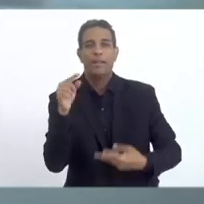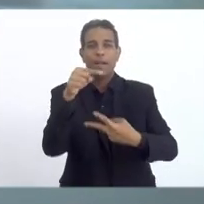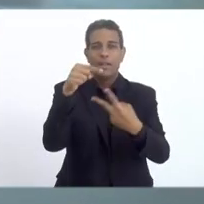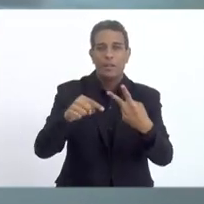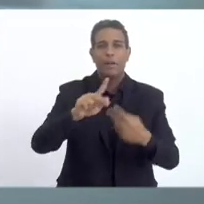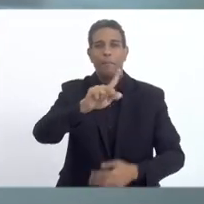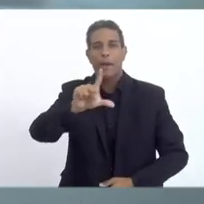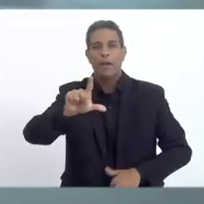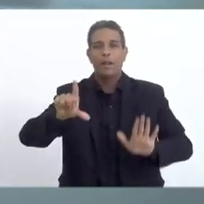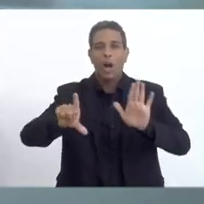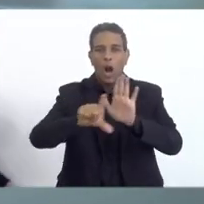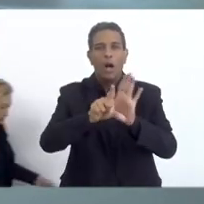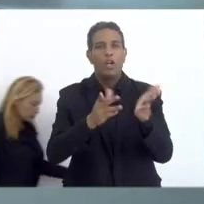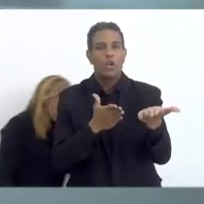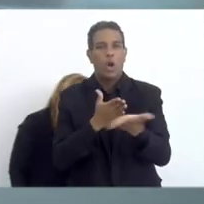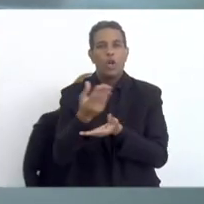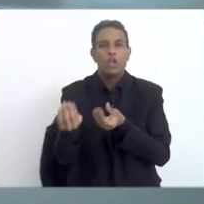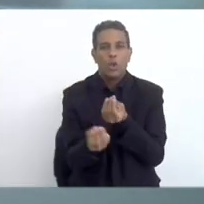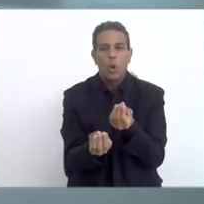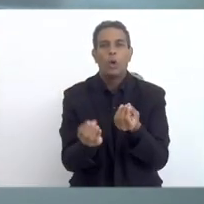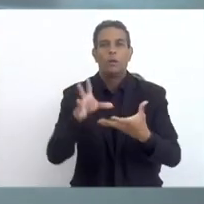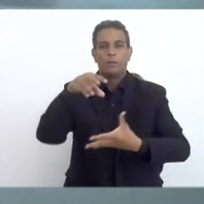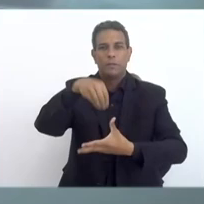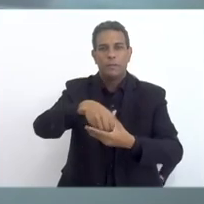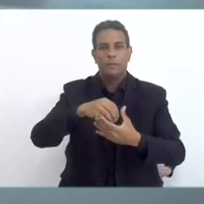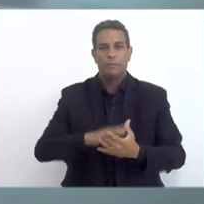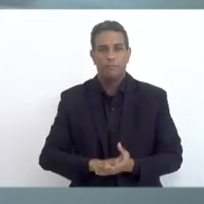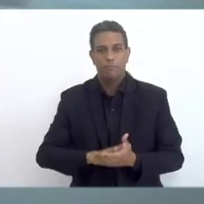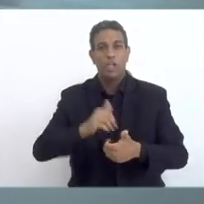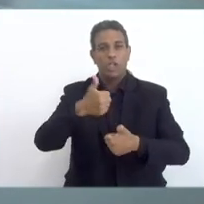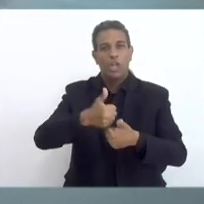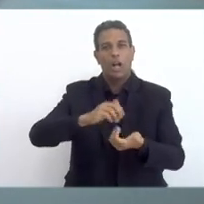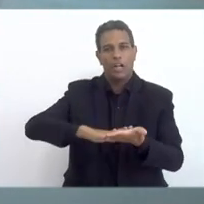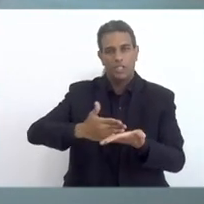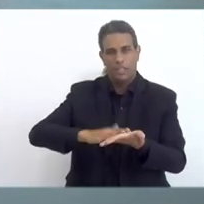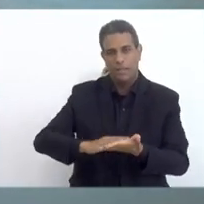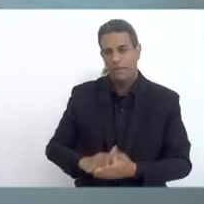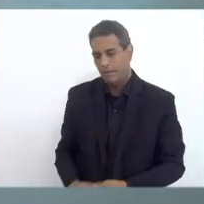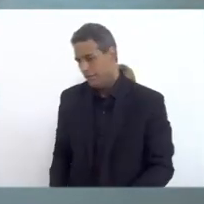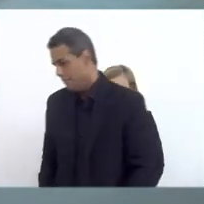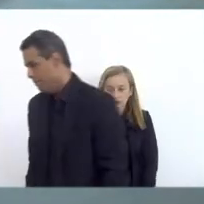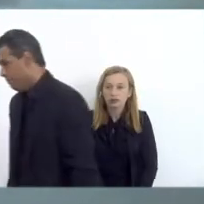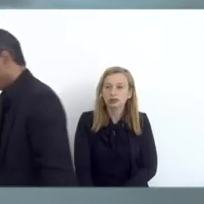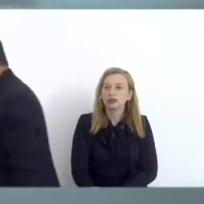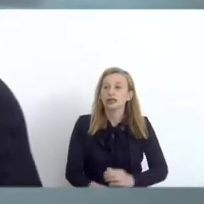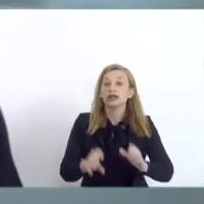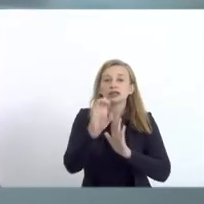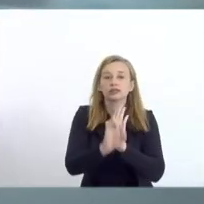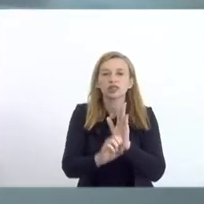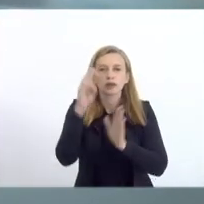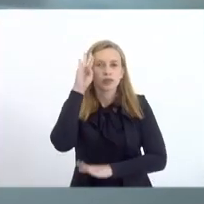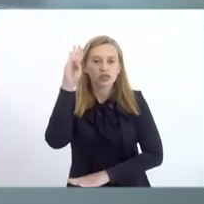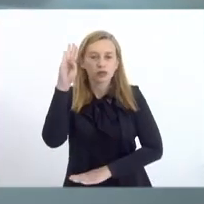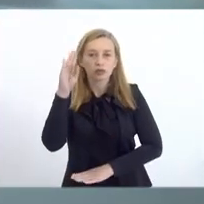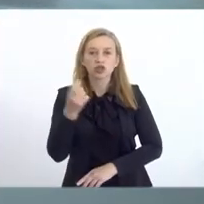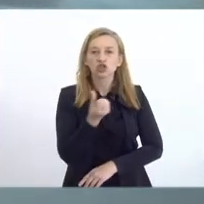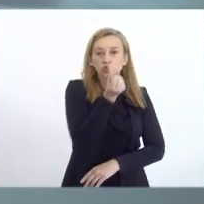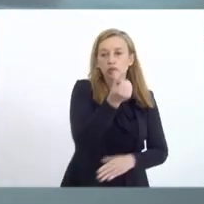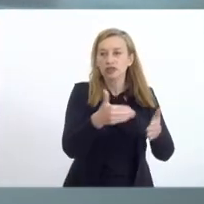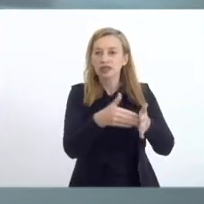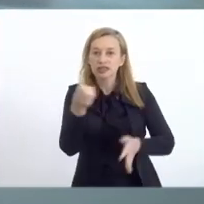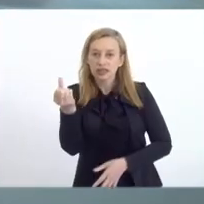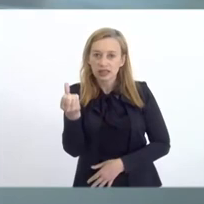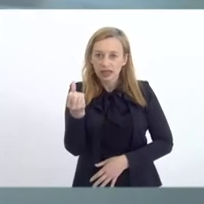projetos de lei sejam incluídos em pauta para votação, que as emendas, principalmente as emendas de 1 a 6 ao projeto